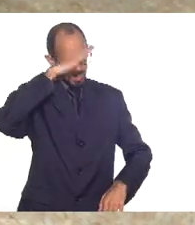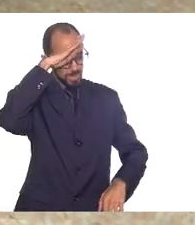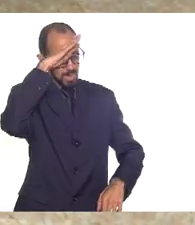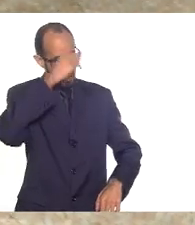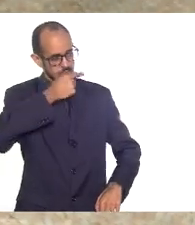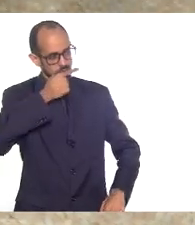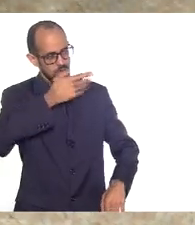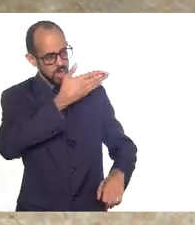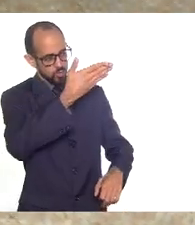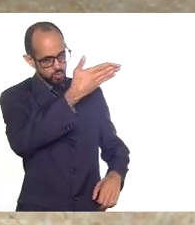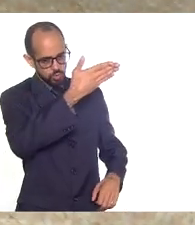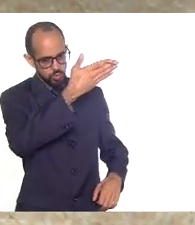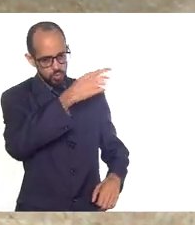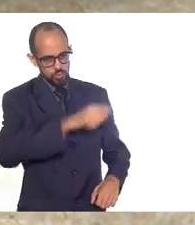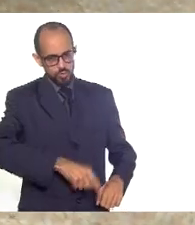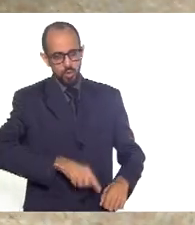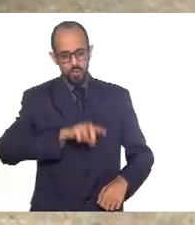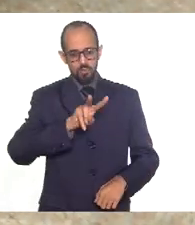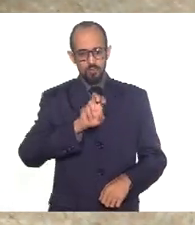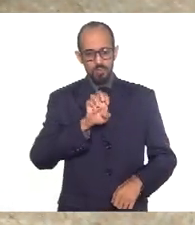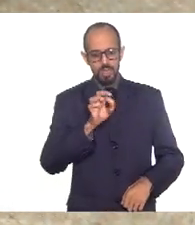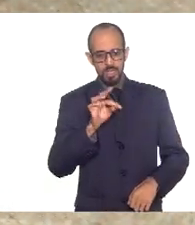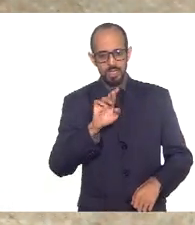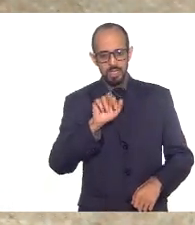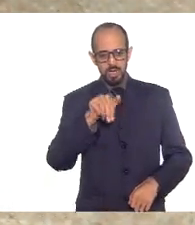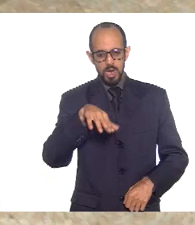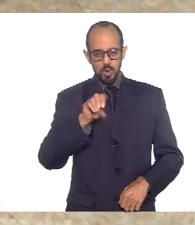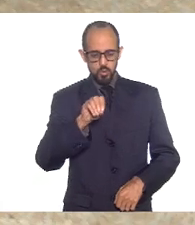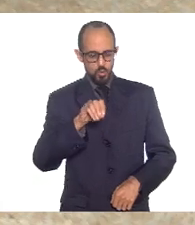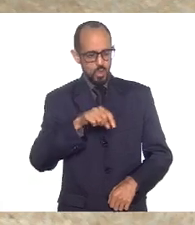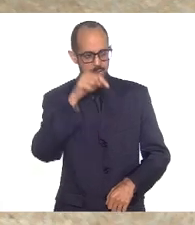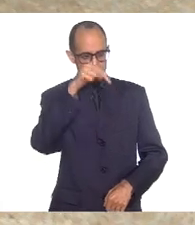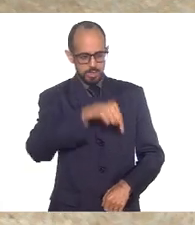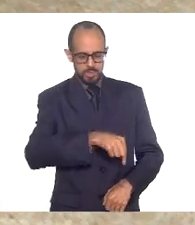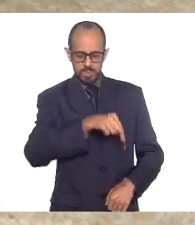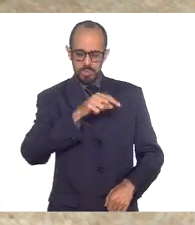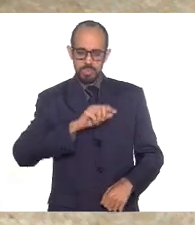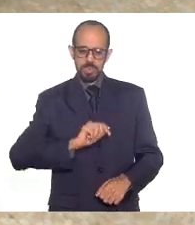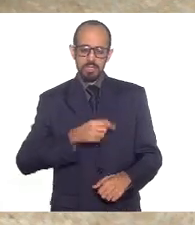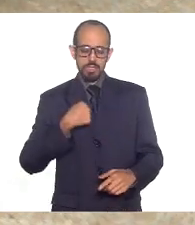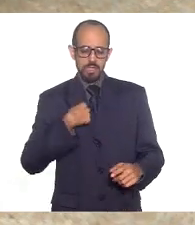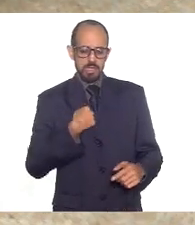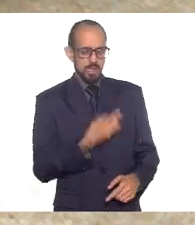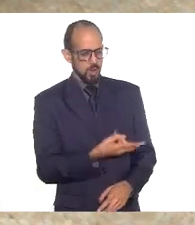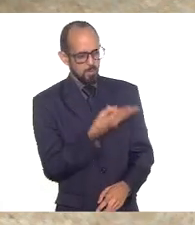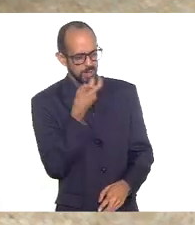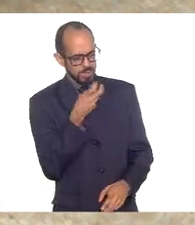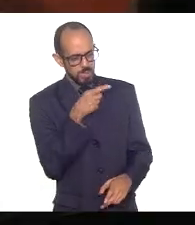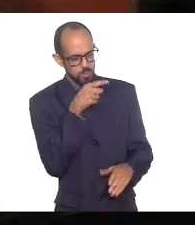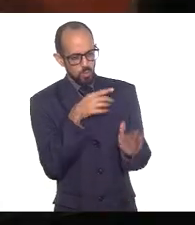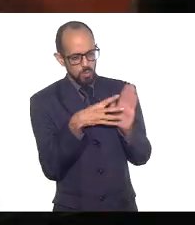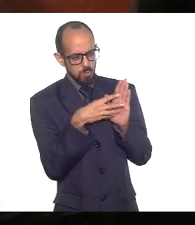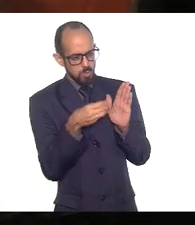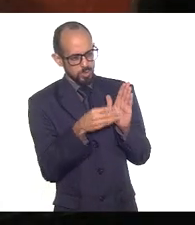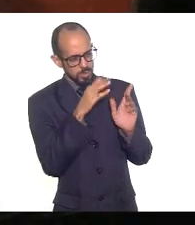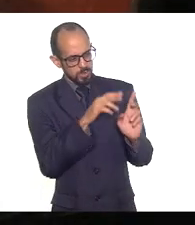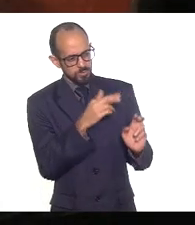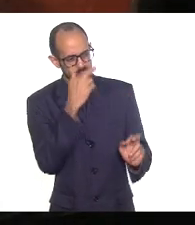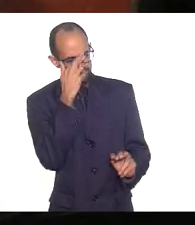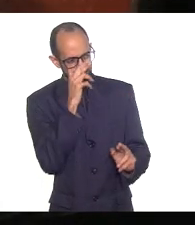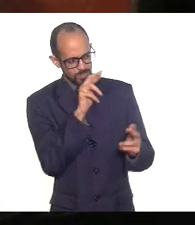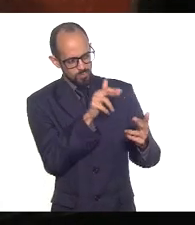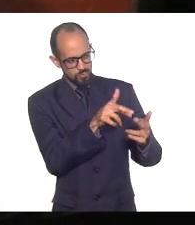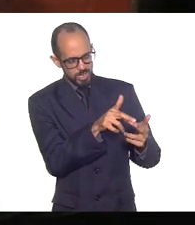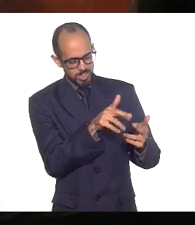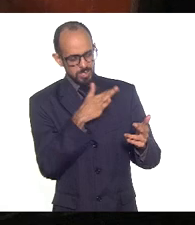o senhor para mim é um veterano aqui nessa casa no qual eu me espelho olho é referência